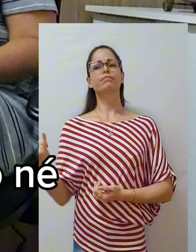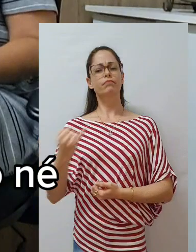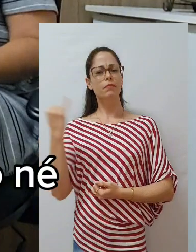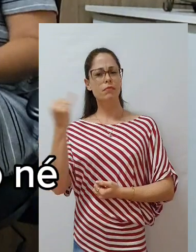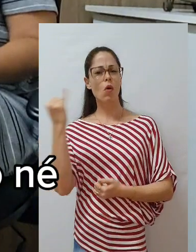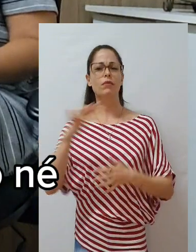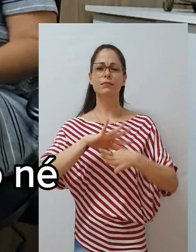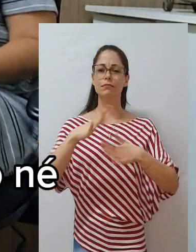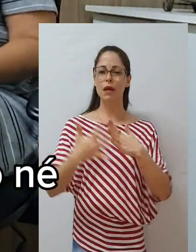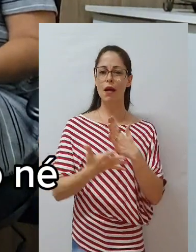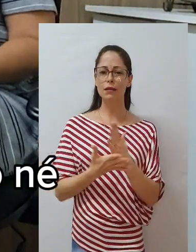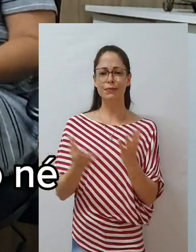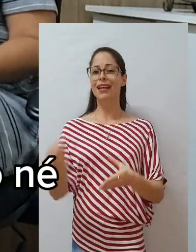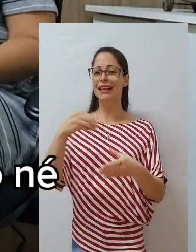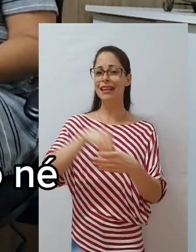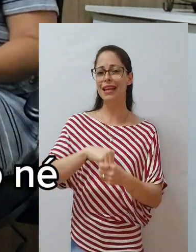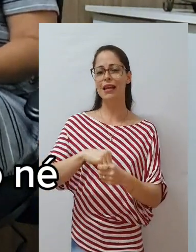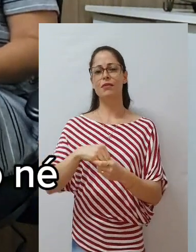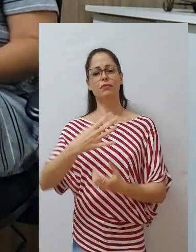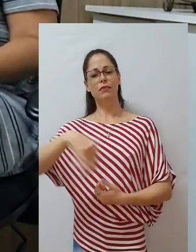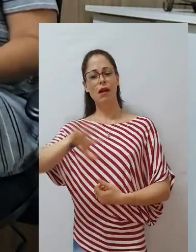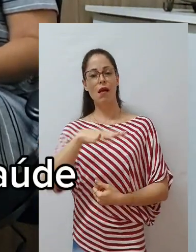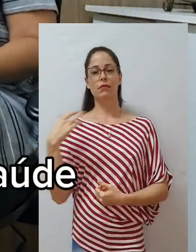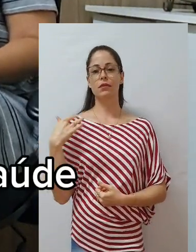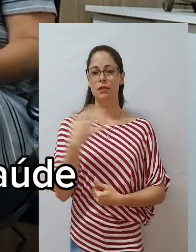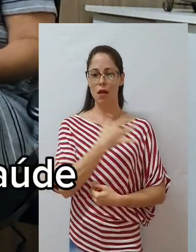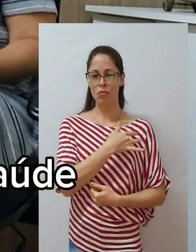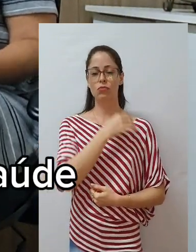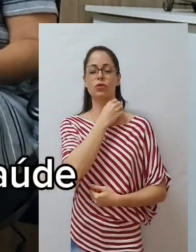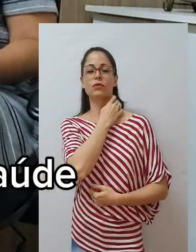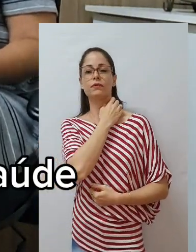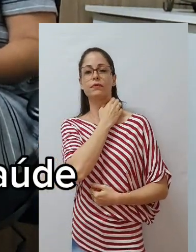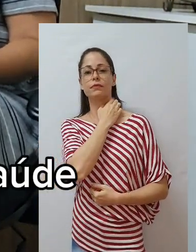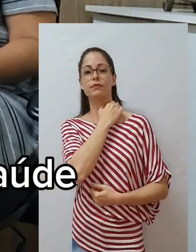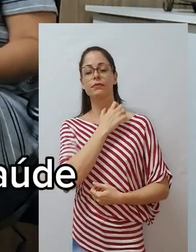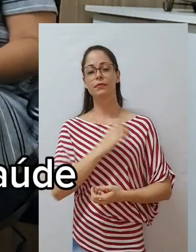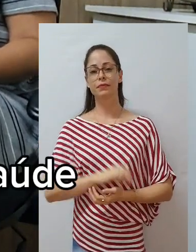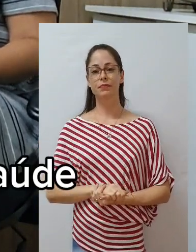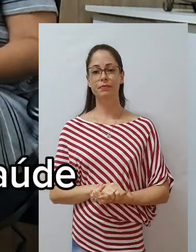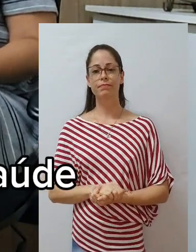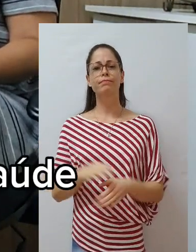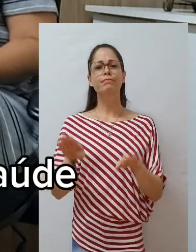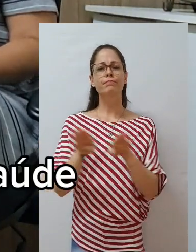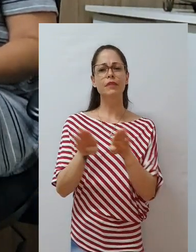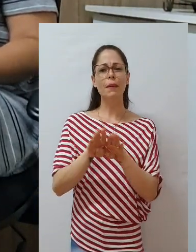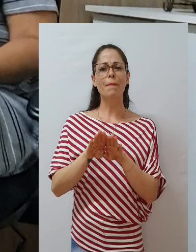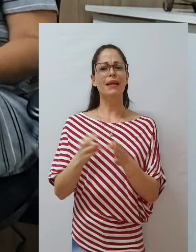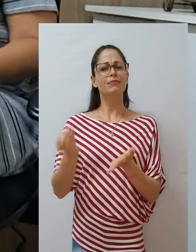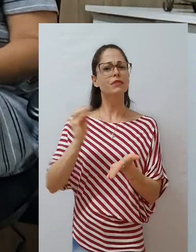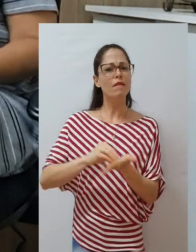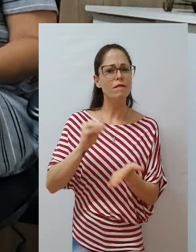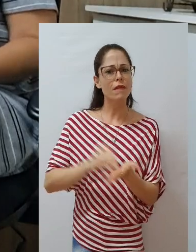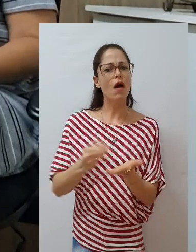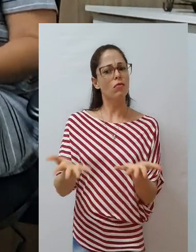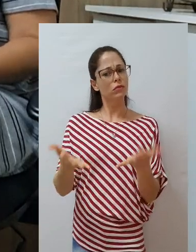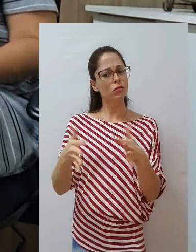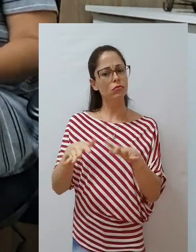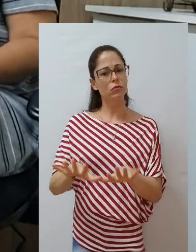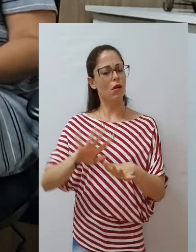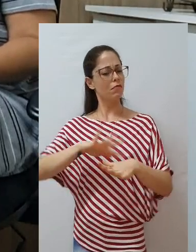situações justamente a respeito desse assunto, né? Da importância da Libras na área da saúde.